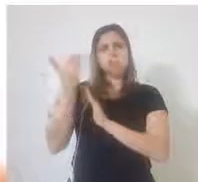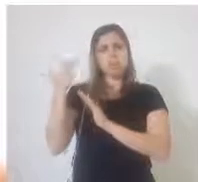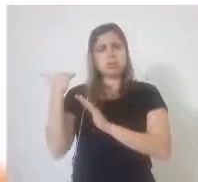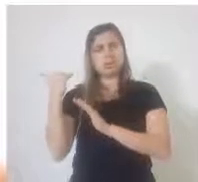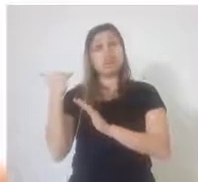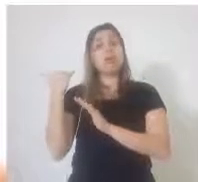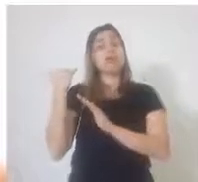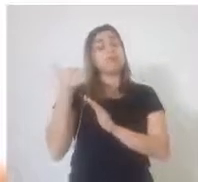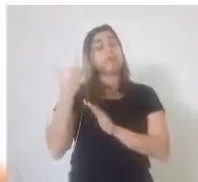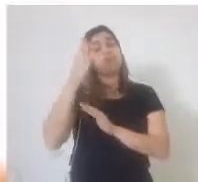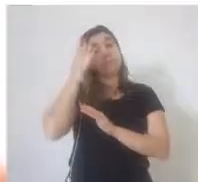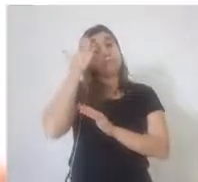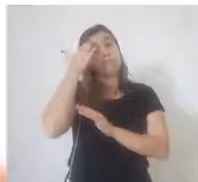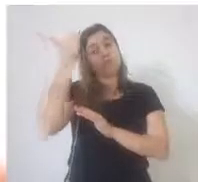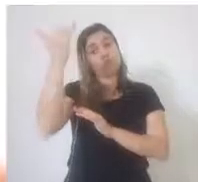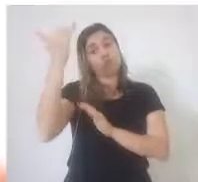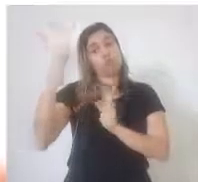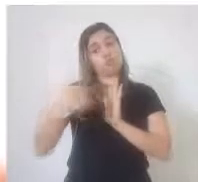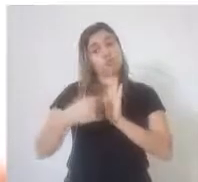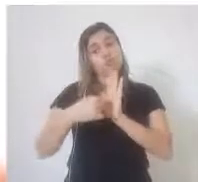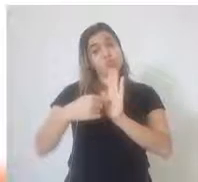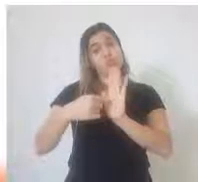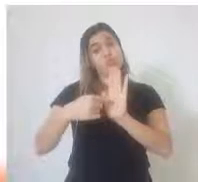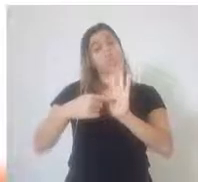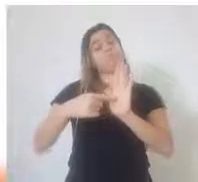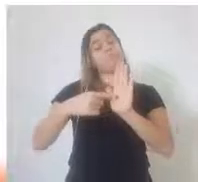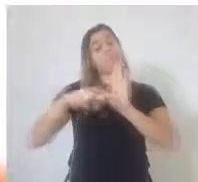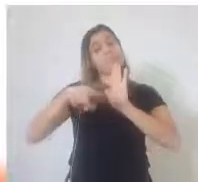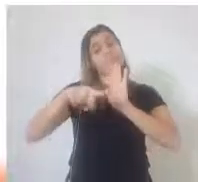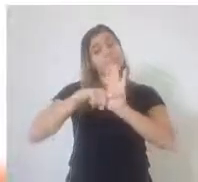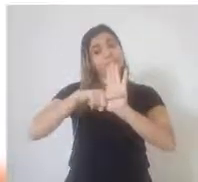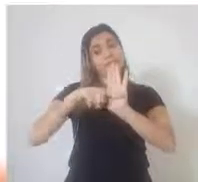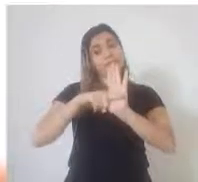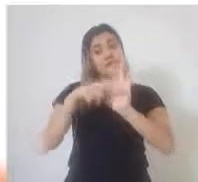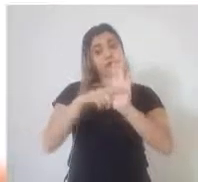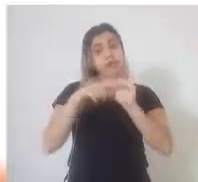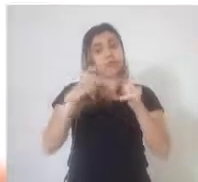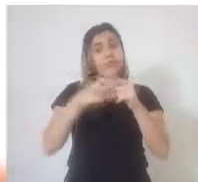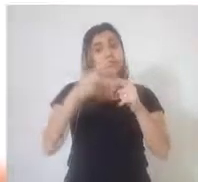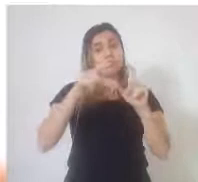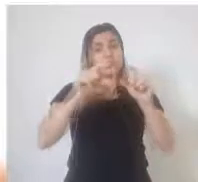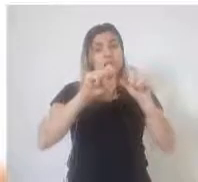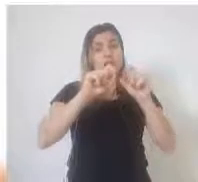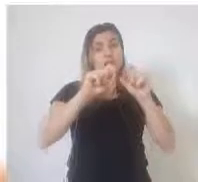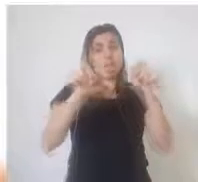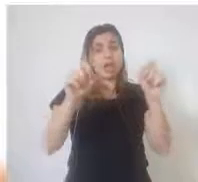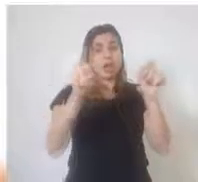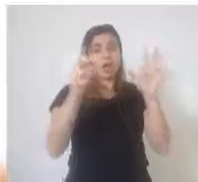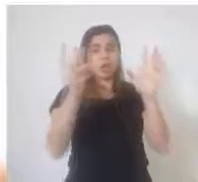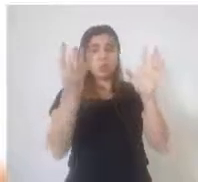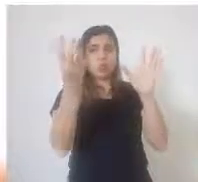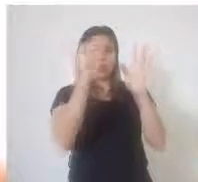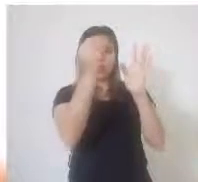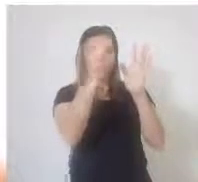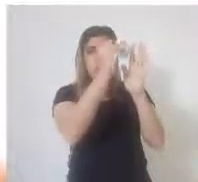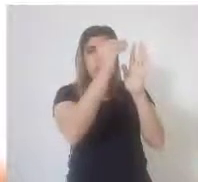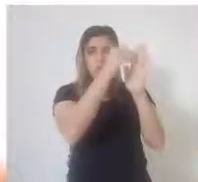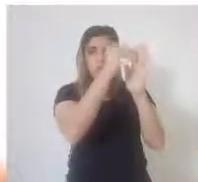décadas passadas, famoso negativamente, né? Porque ele se acumula